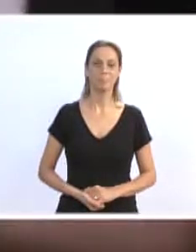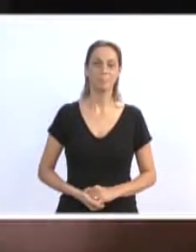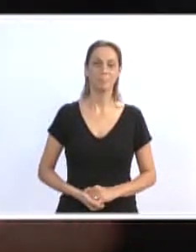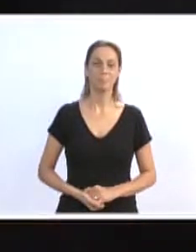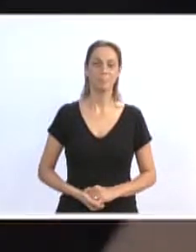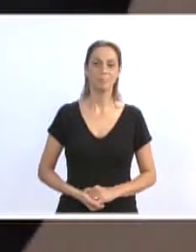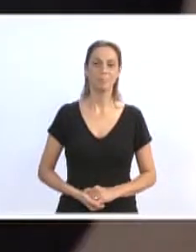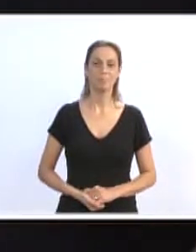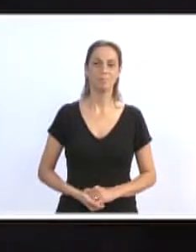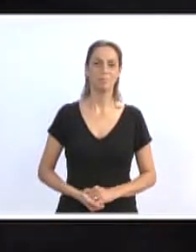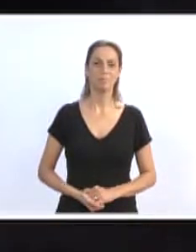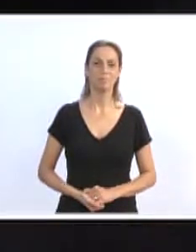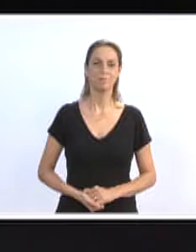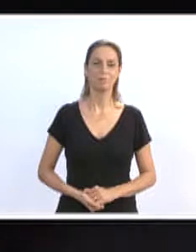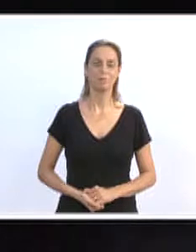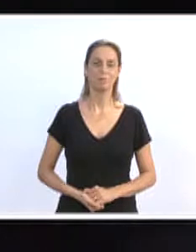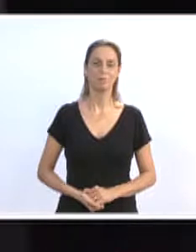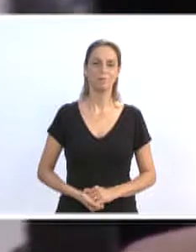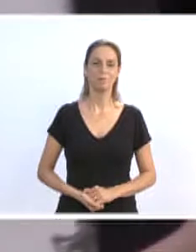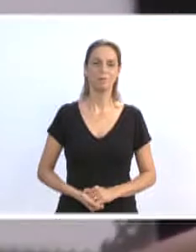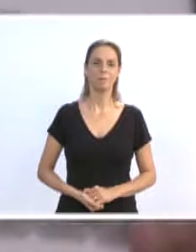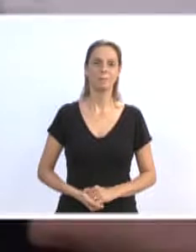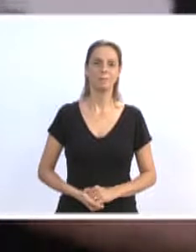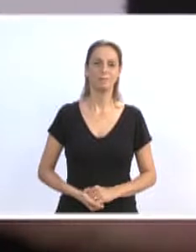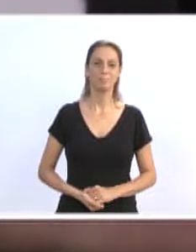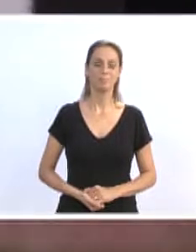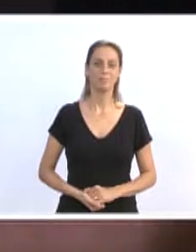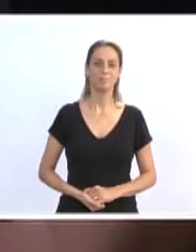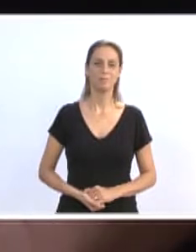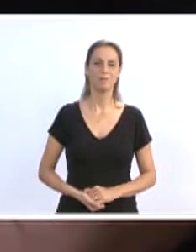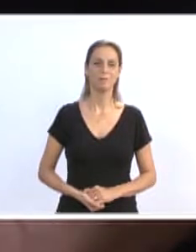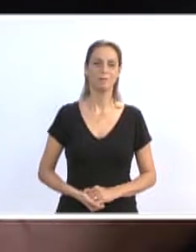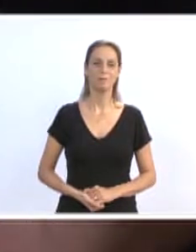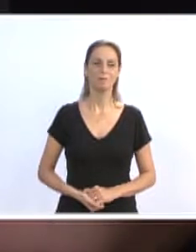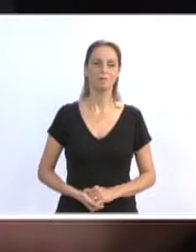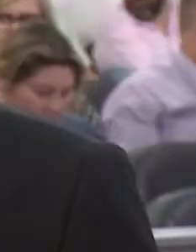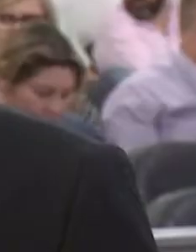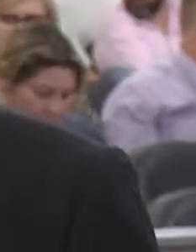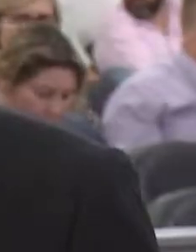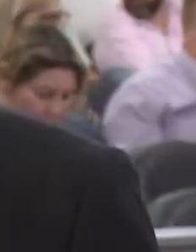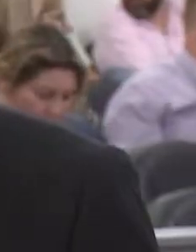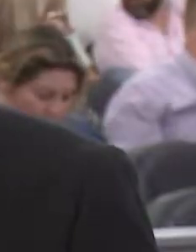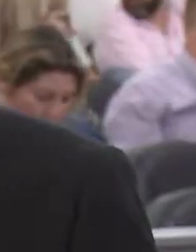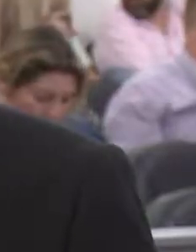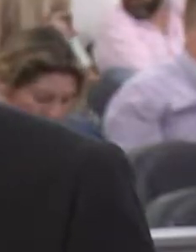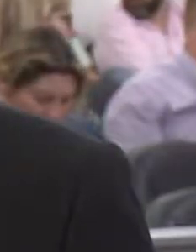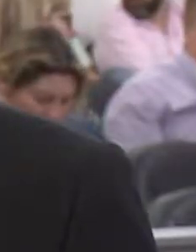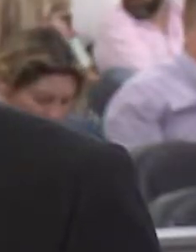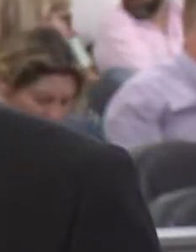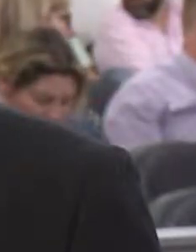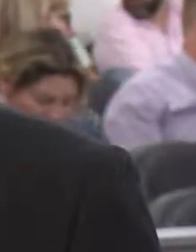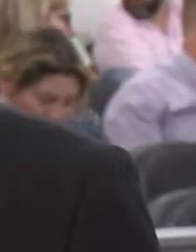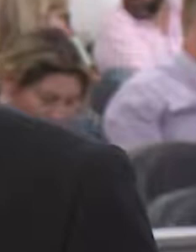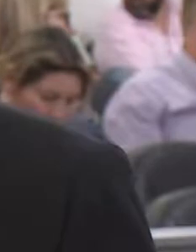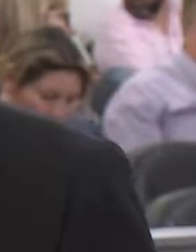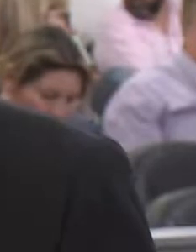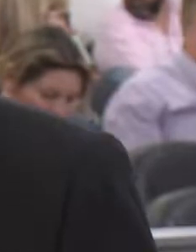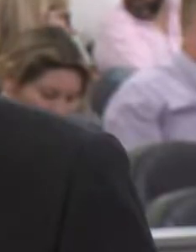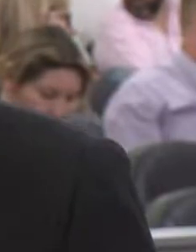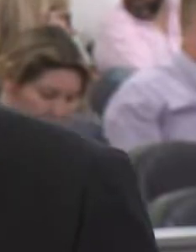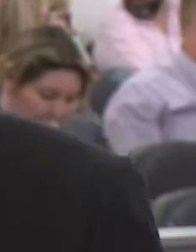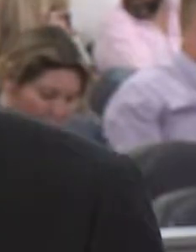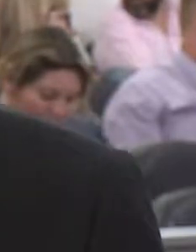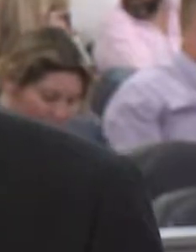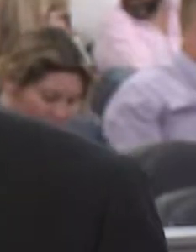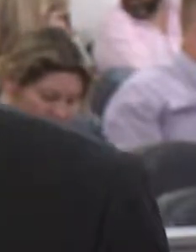bairro Garcia, por completar este ano 115 anos de história. Eu me sinto muito orgulhoso, né, e honrado